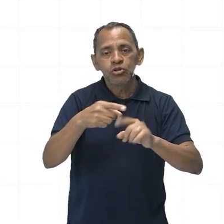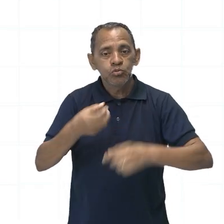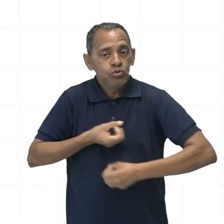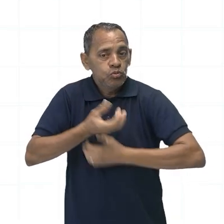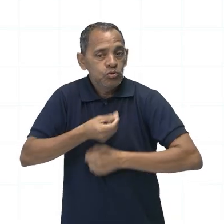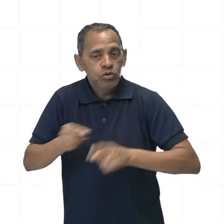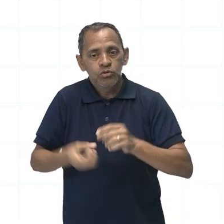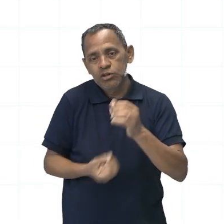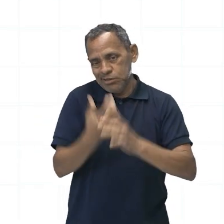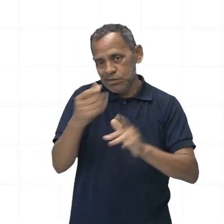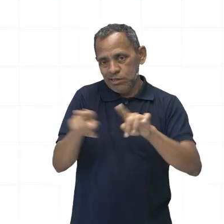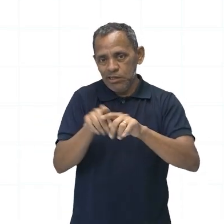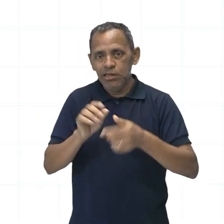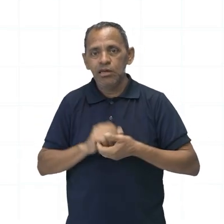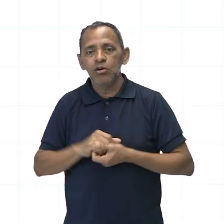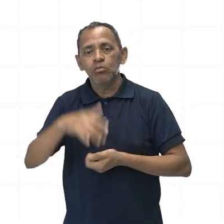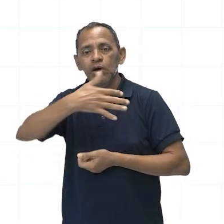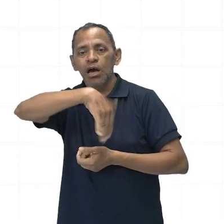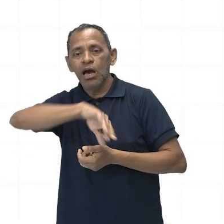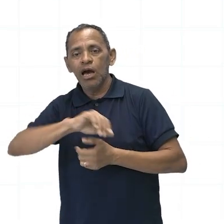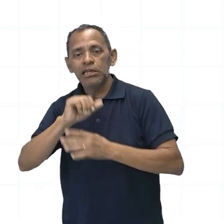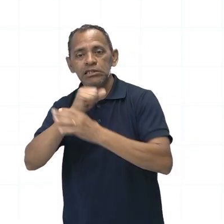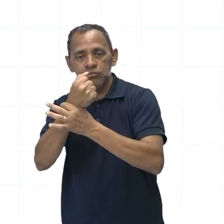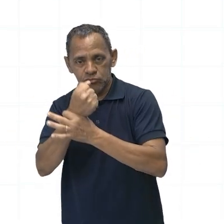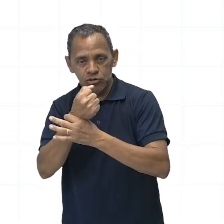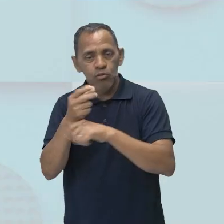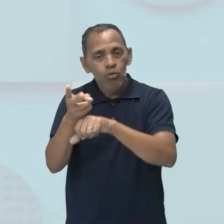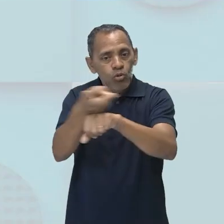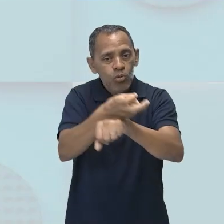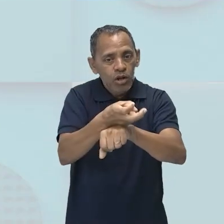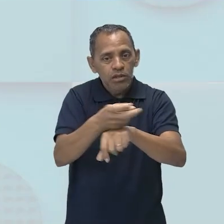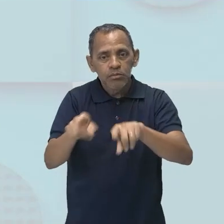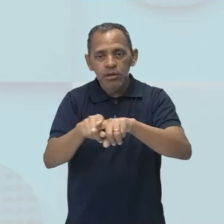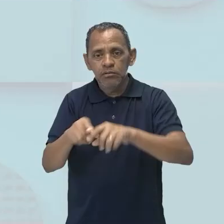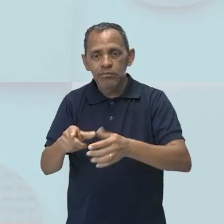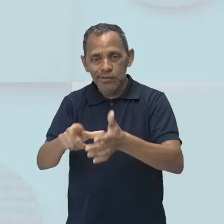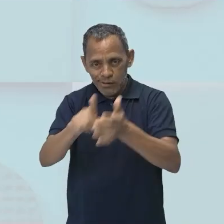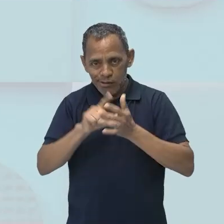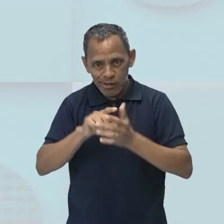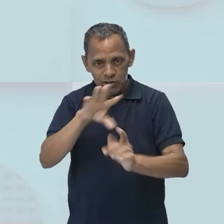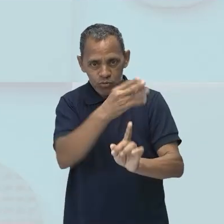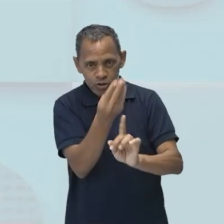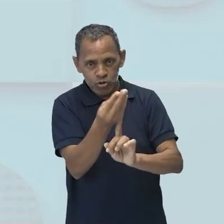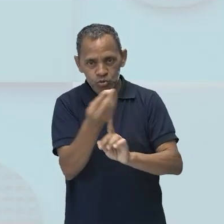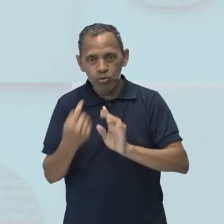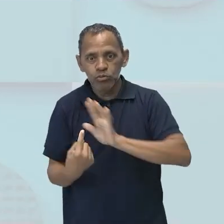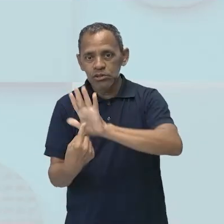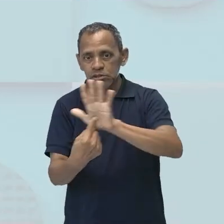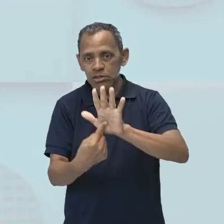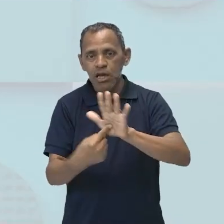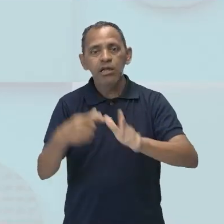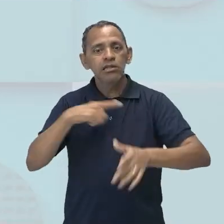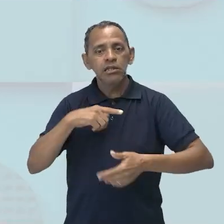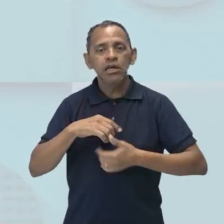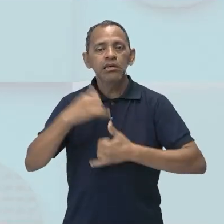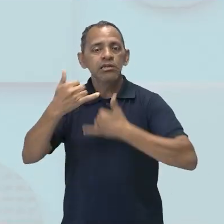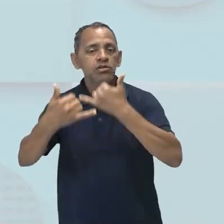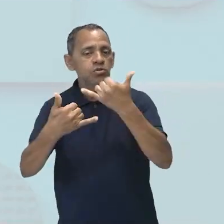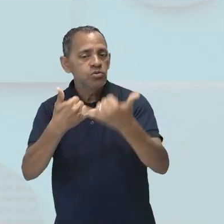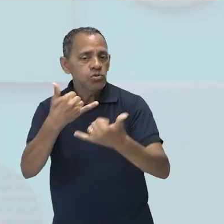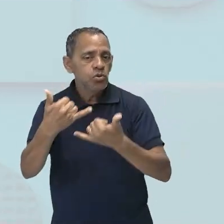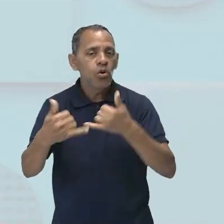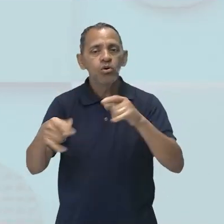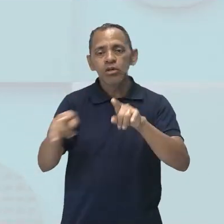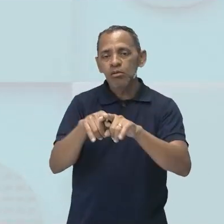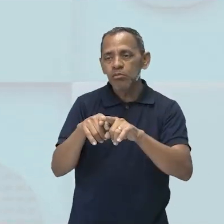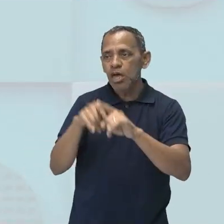expressão, criando um ambiente seguro para a exploração. Então, antes do ator encenar, ele tem esses